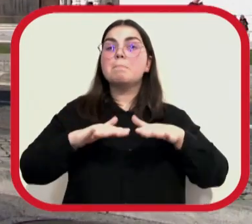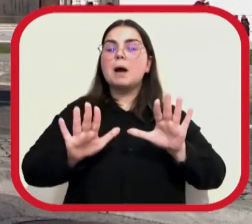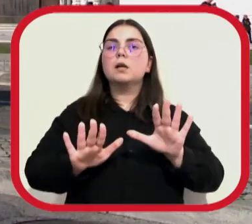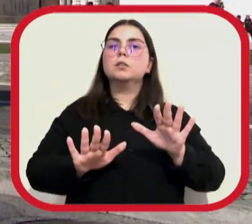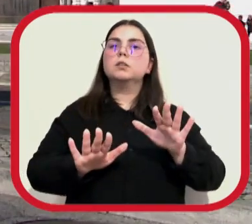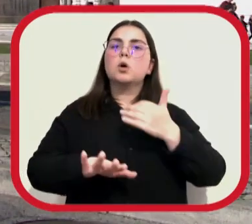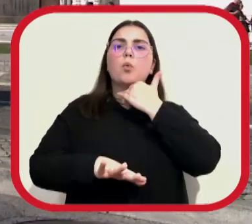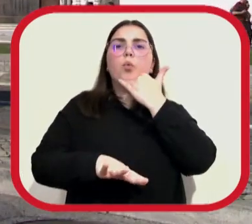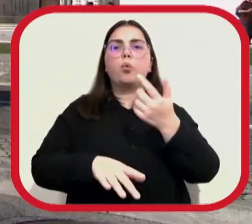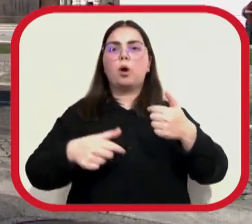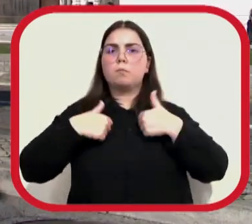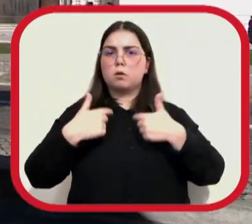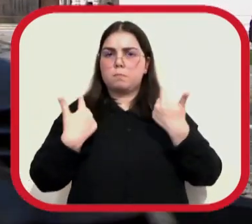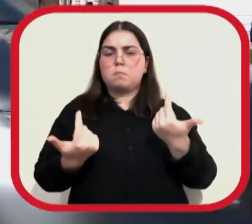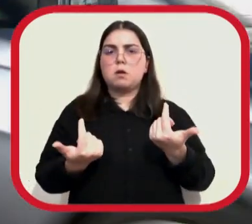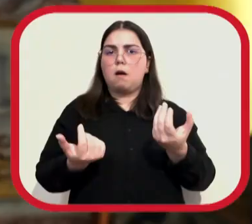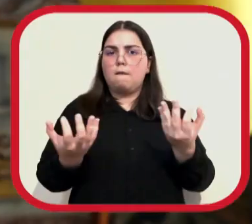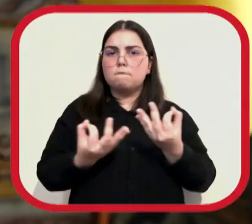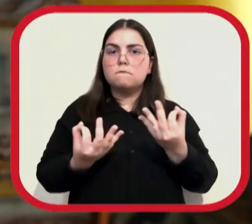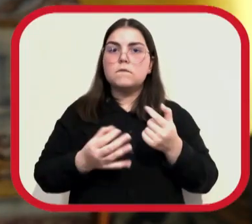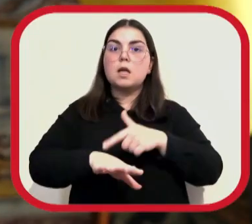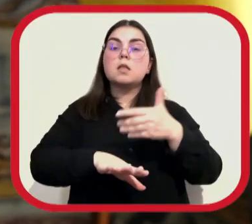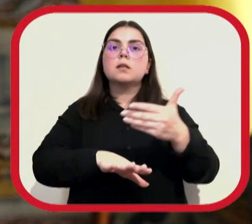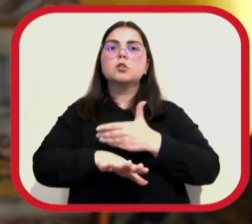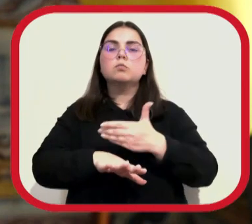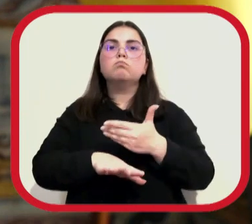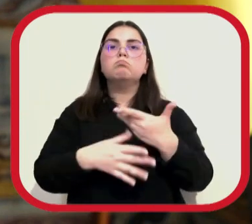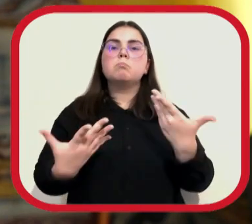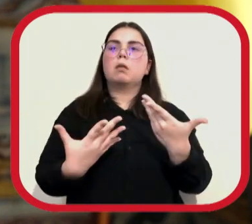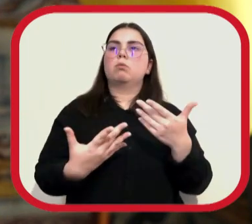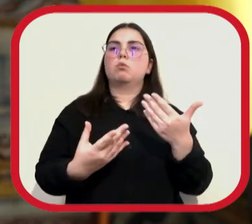Mas temos competências próprias, como sabe, neste momento bastante